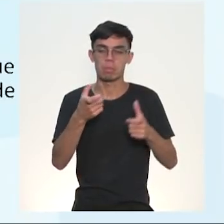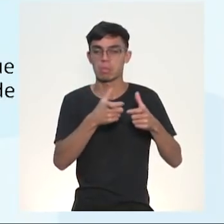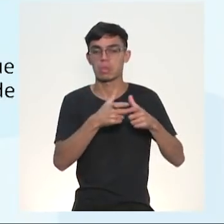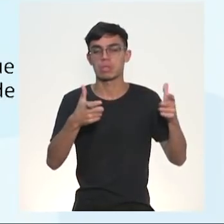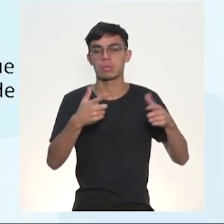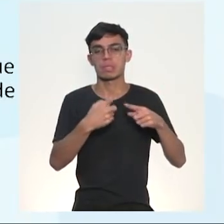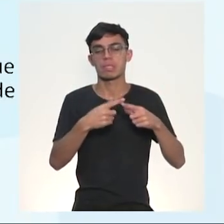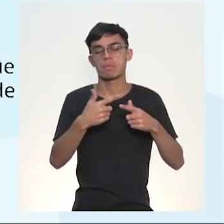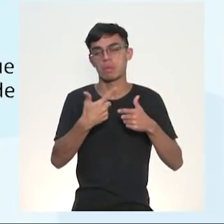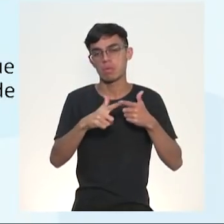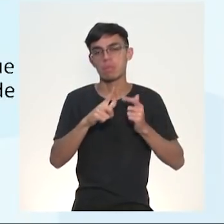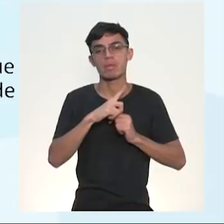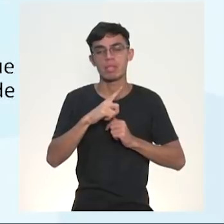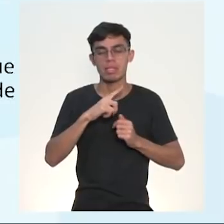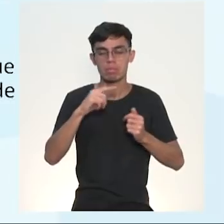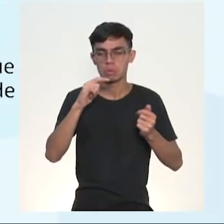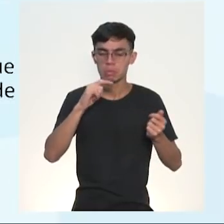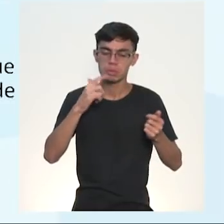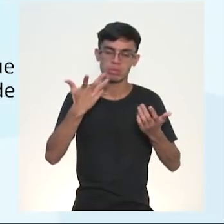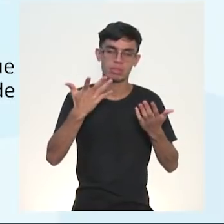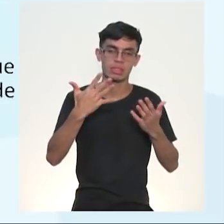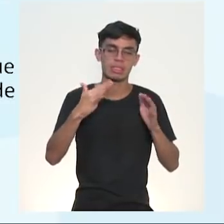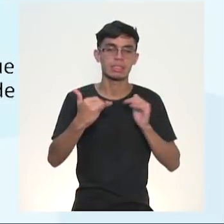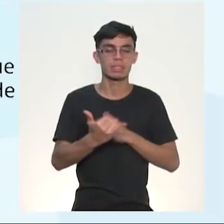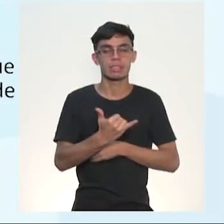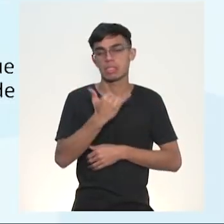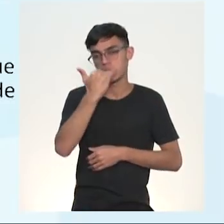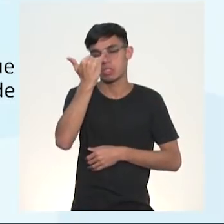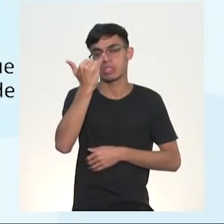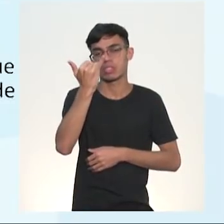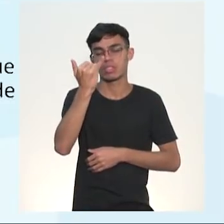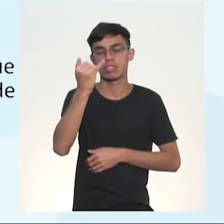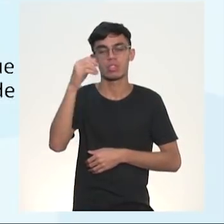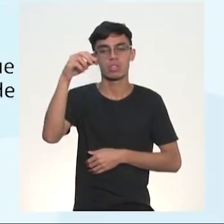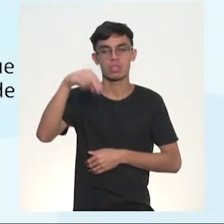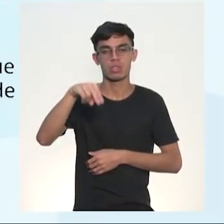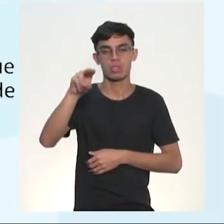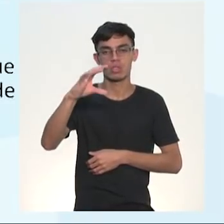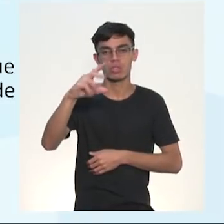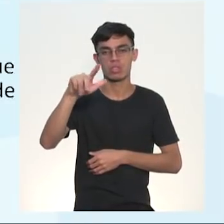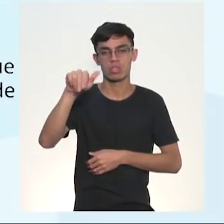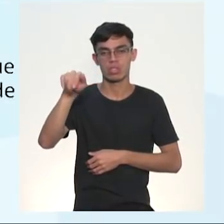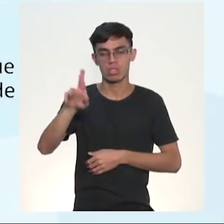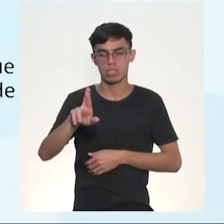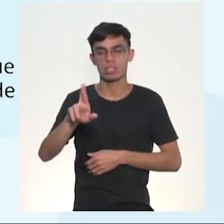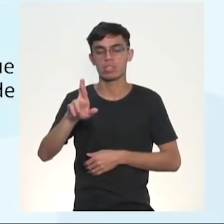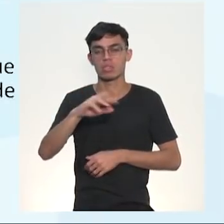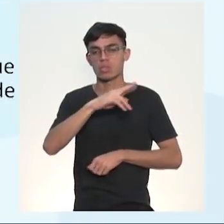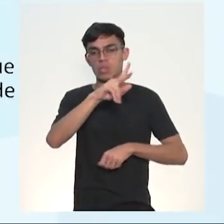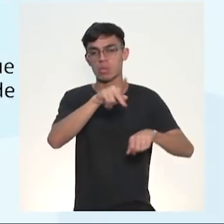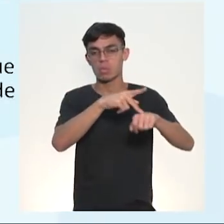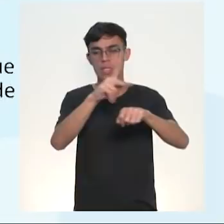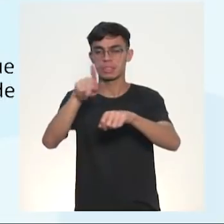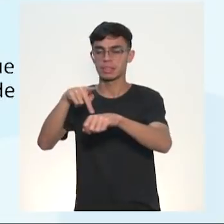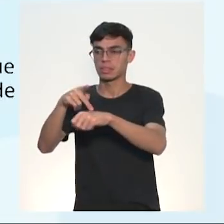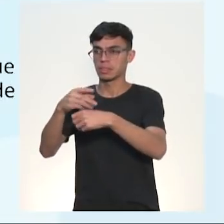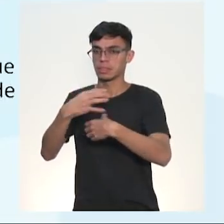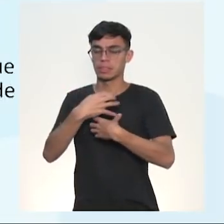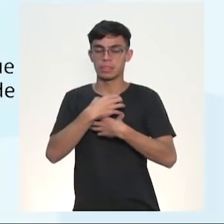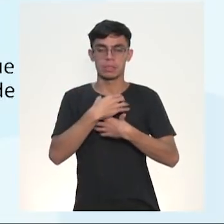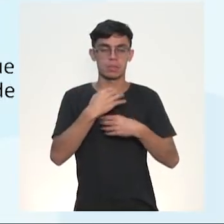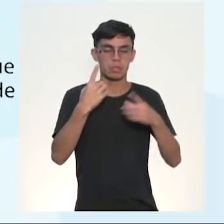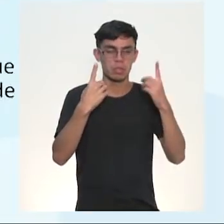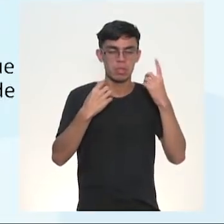tem um problema de acidentes nucleares, né? Então, depois que aconteceu o acidente em Fukushima, os países começaram a ficar muito preocupados com esse